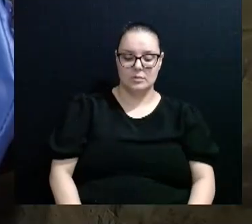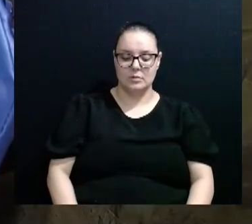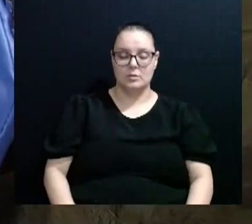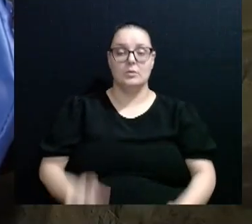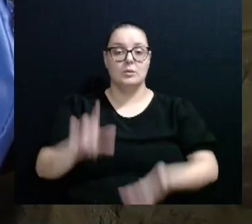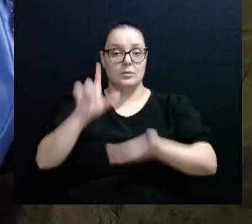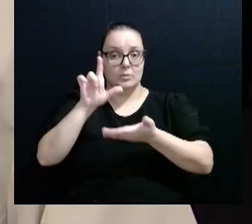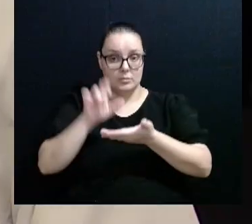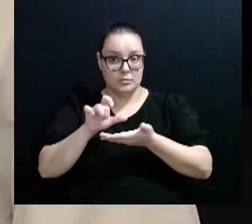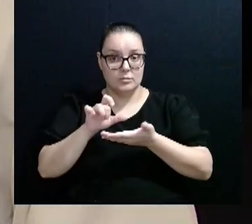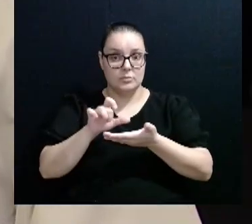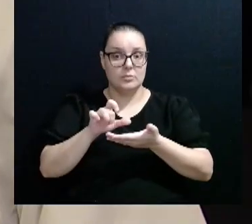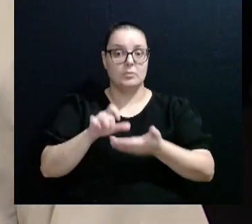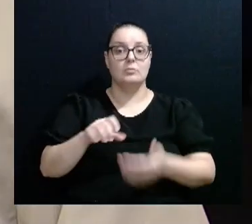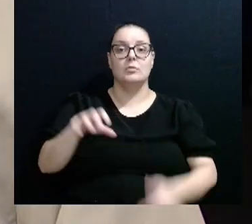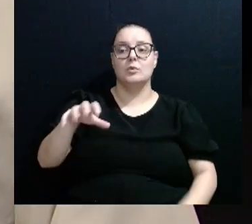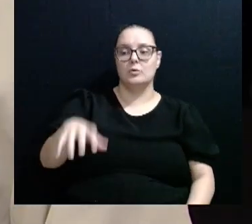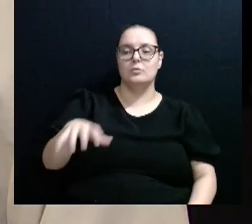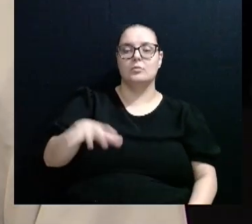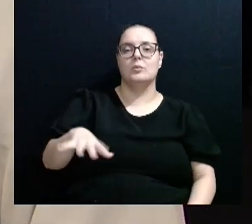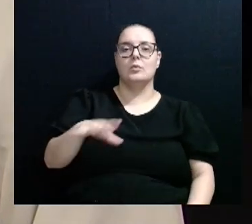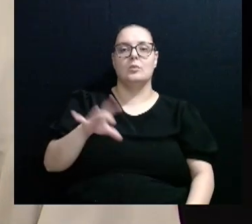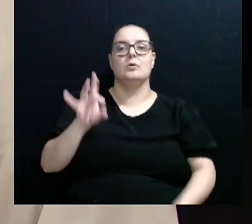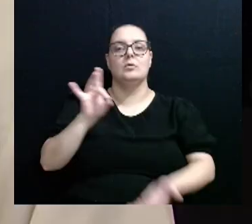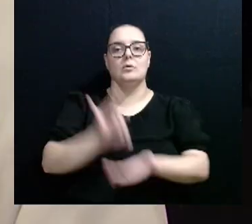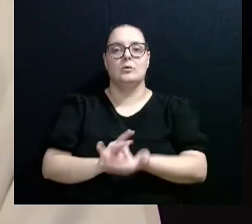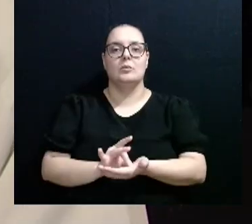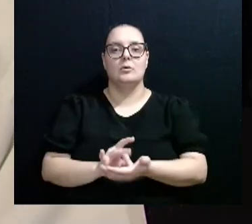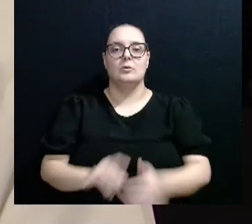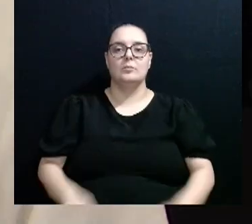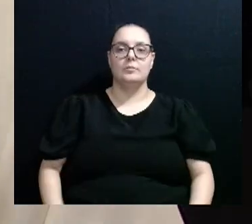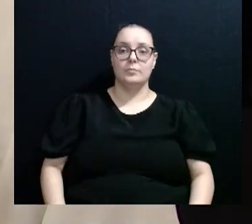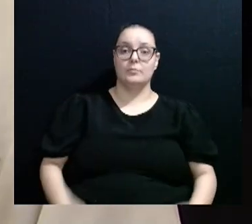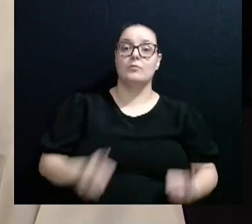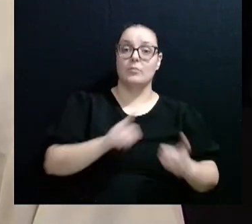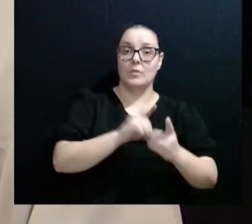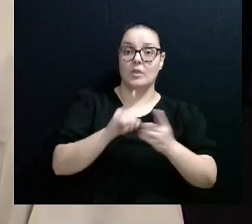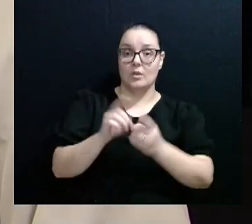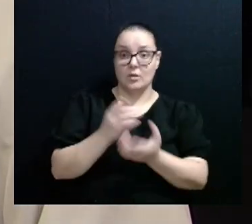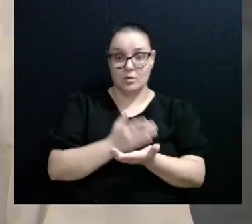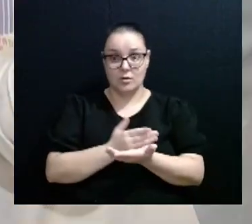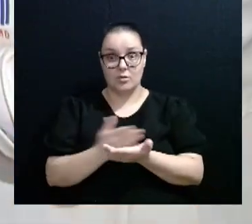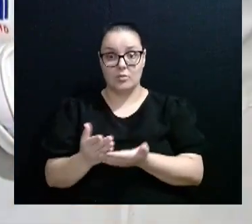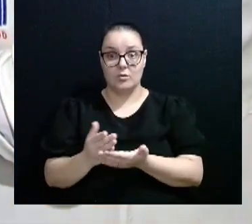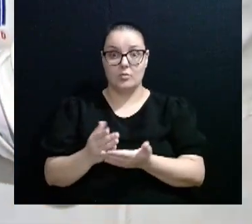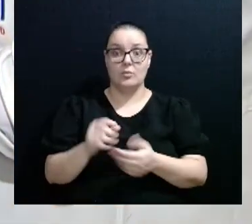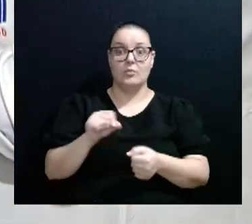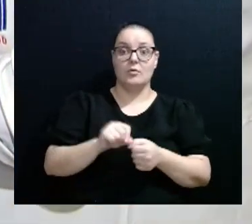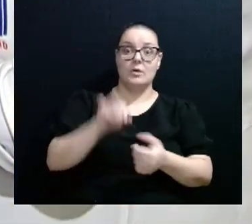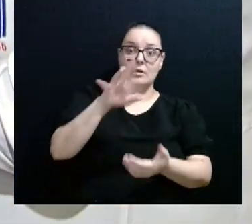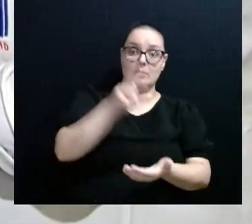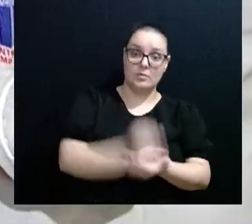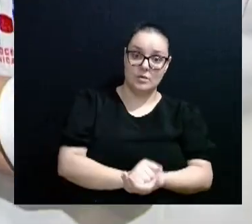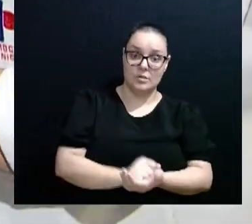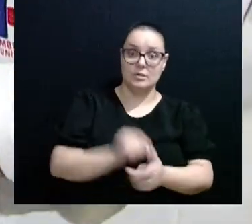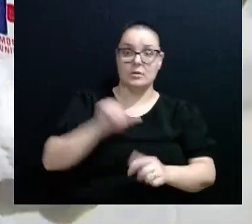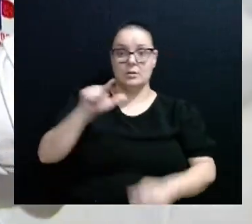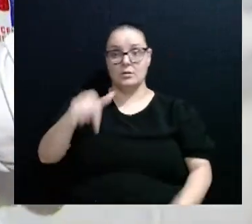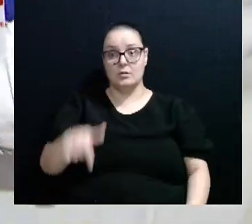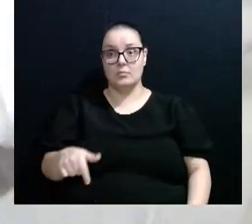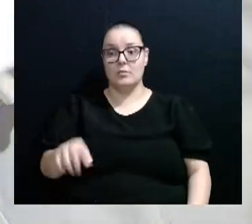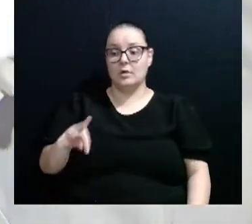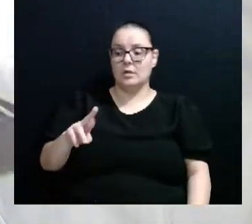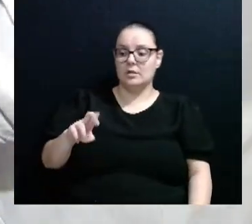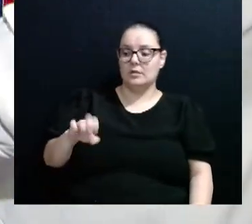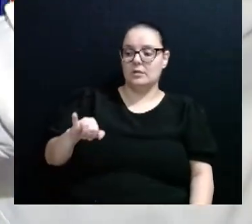por um órgão oficial. Ele vai passar por um atendimento inicial, onde a gente faz o cadastro. Depois ele faz uma pré-triagem, onde a gente